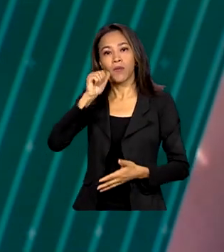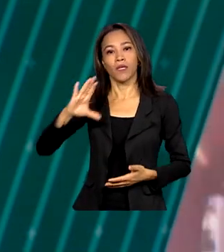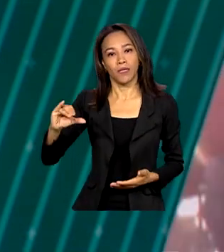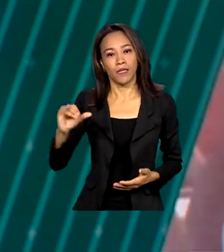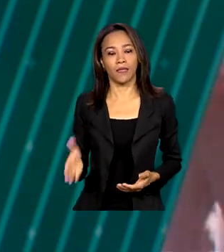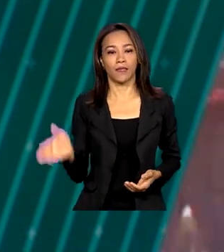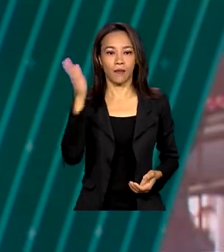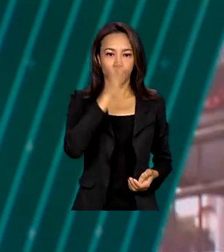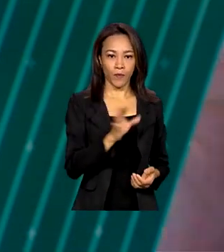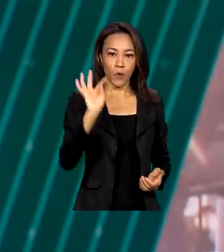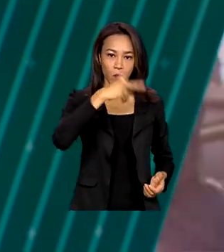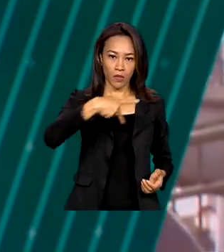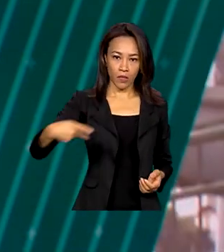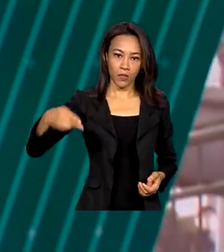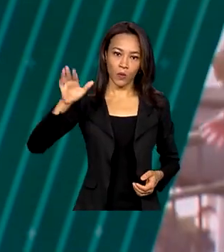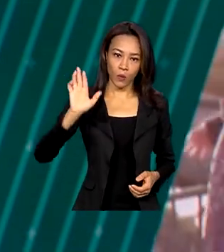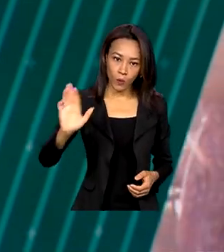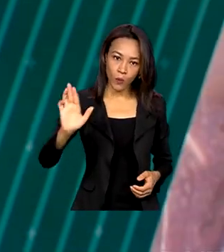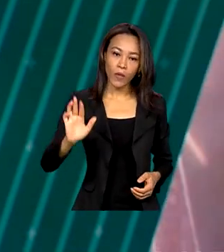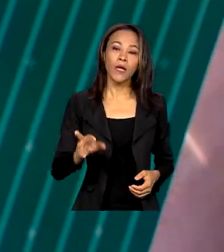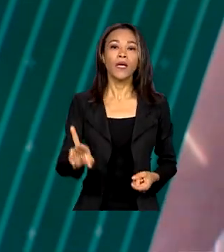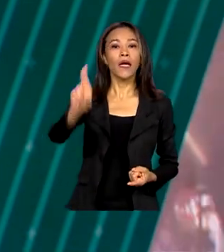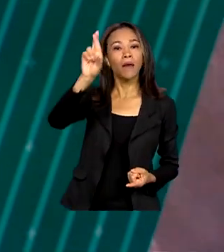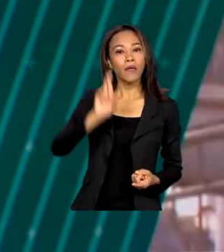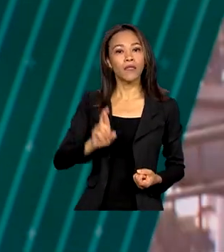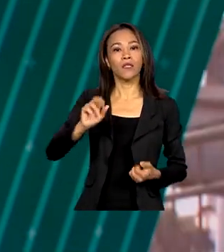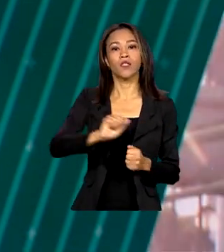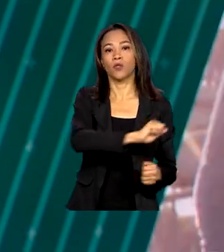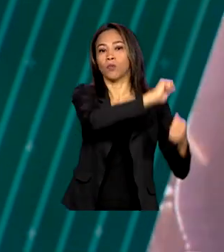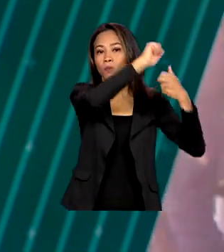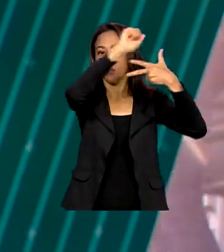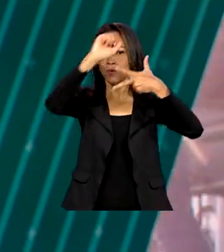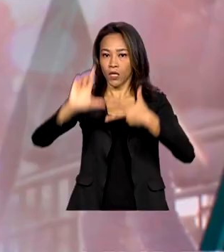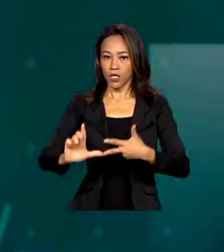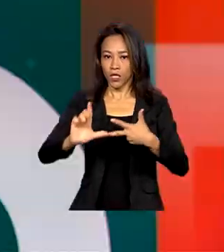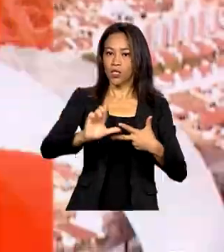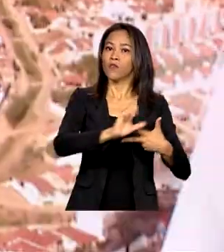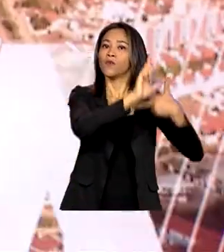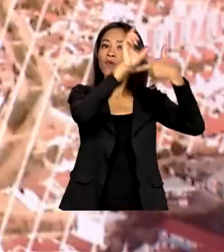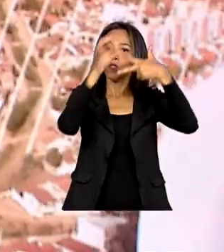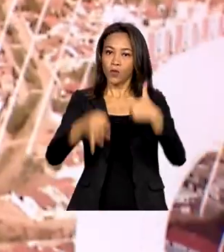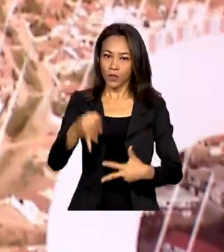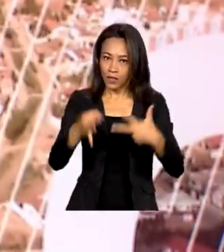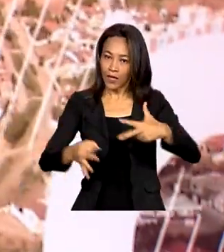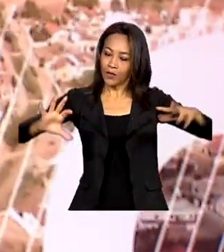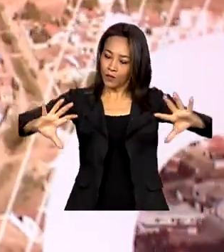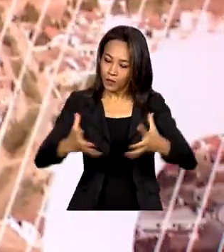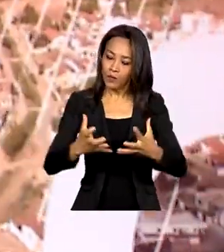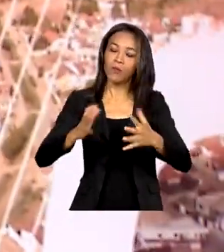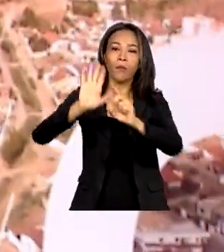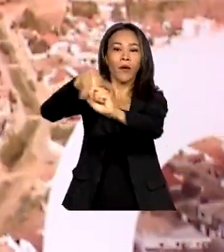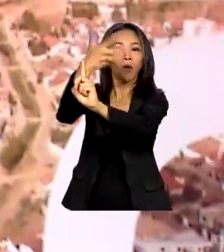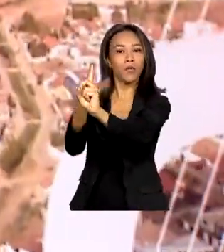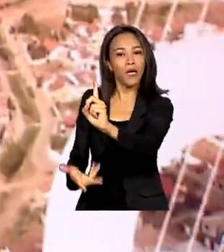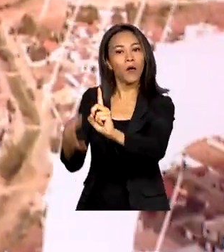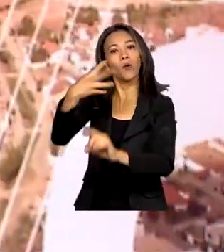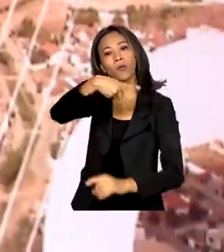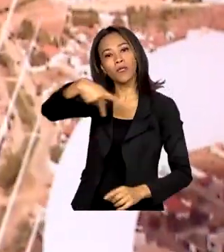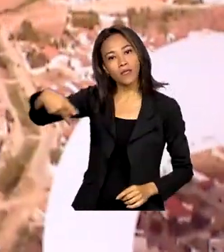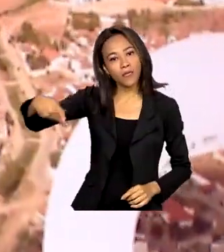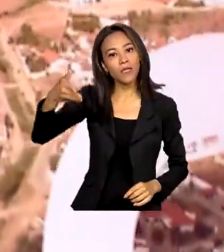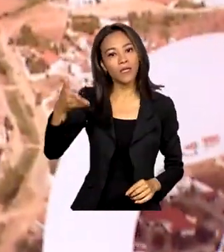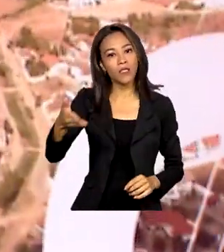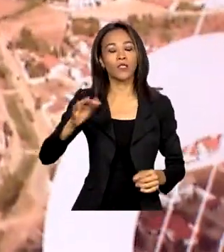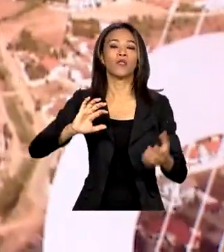O presidente Lula e representantes do Legislativo e Judiciário se reuniram para homenagear o presidente do Congresso Nacional, senador